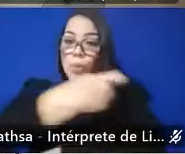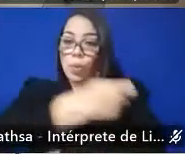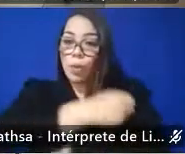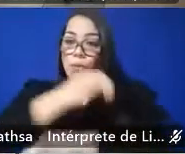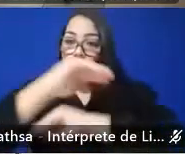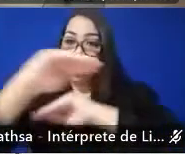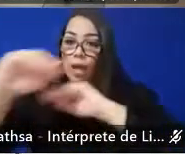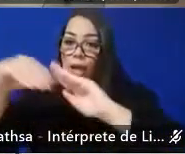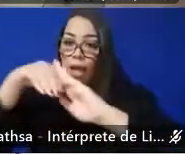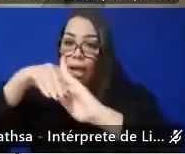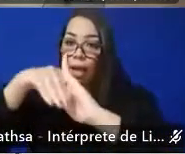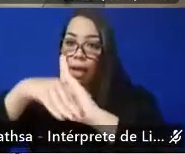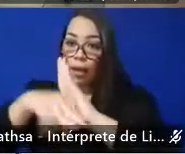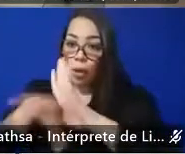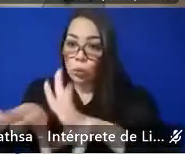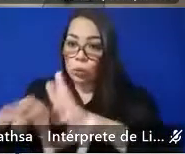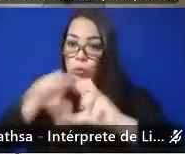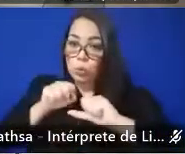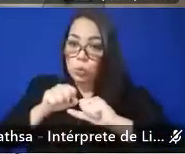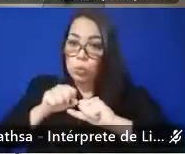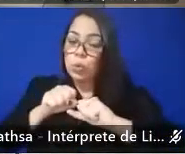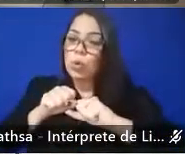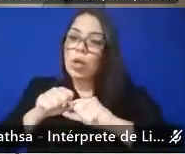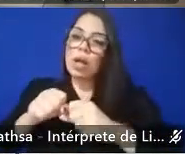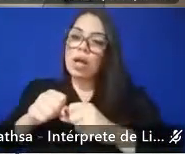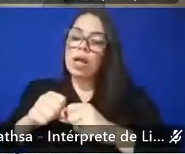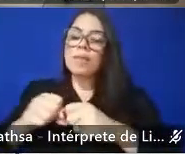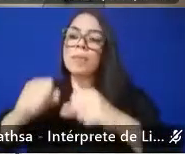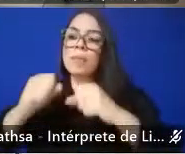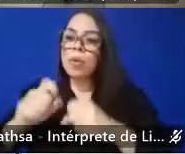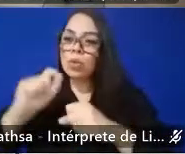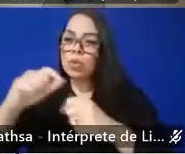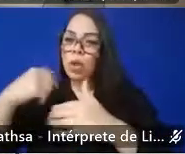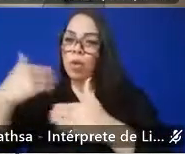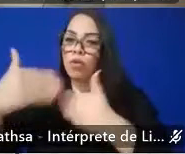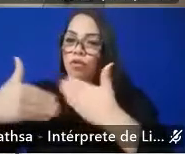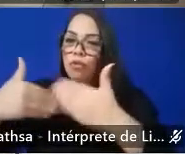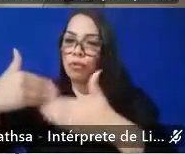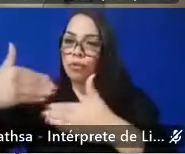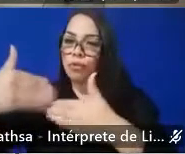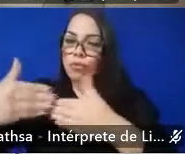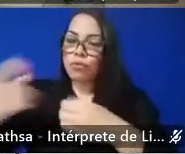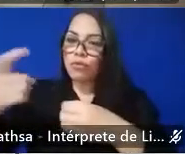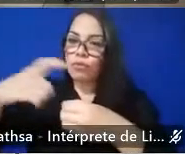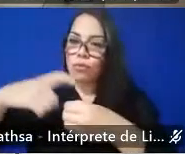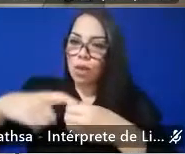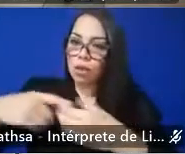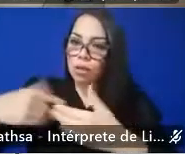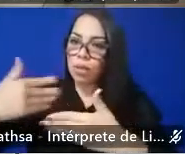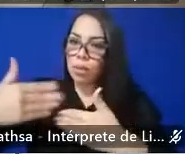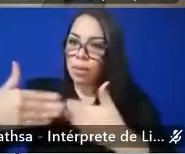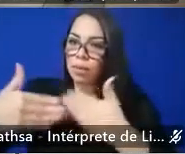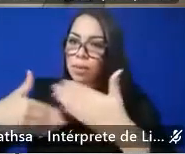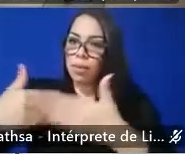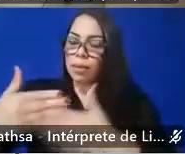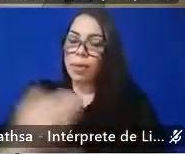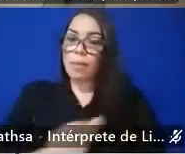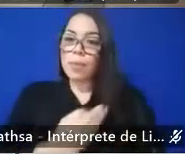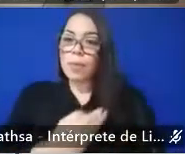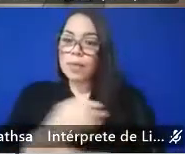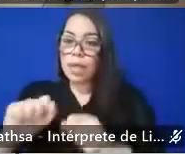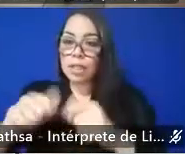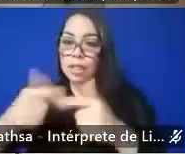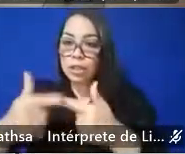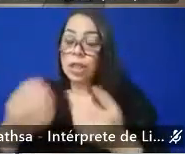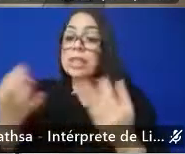contágio para mim tem um retorno gradual as atividades presenciais sendo certo que a